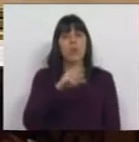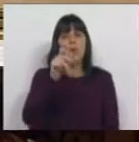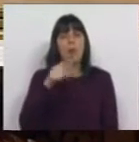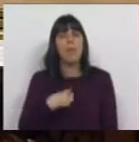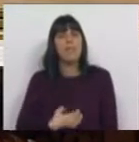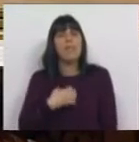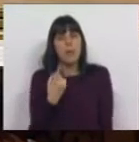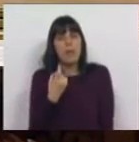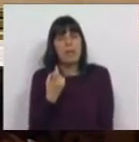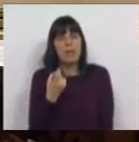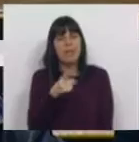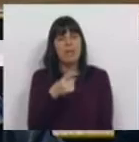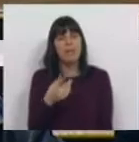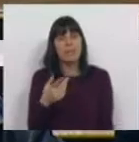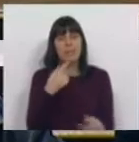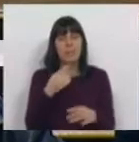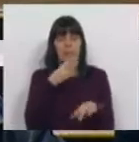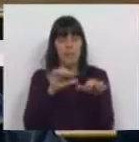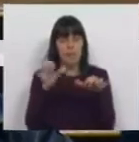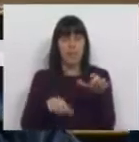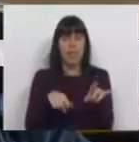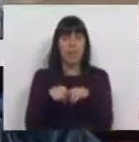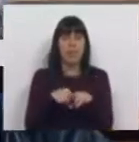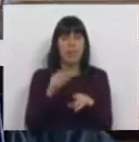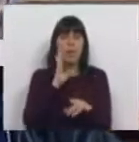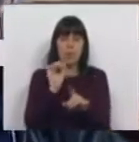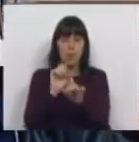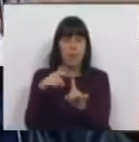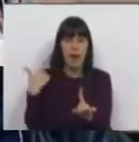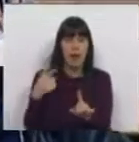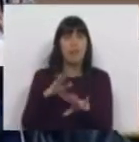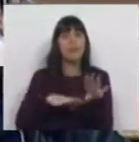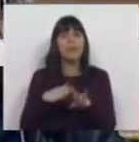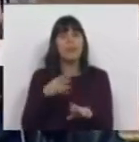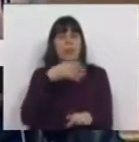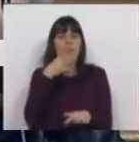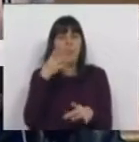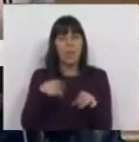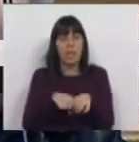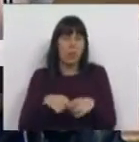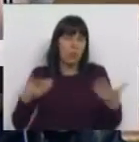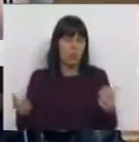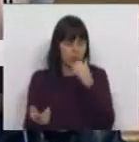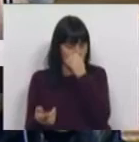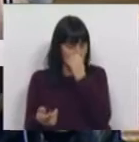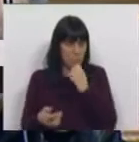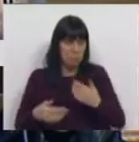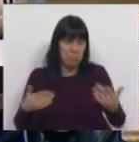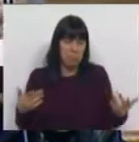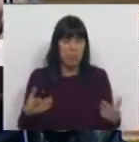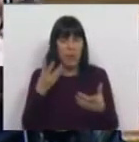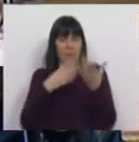sentiu necessidade de usar metade da sua declaração política sobre o Banif para fazer uma justificação política, ou talvez